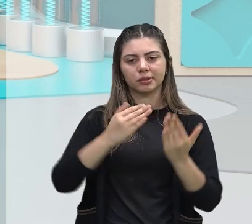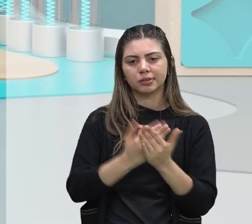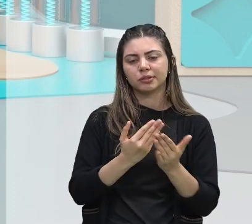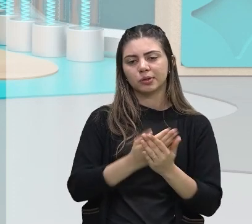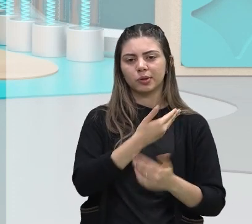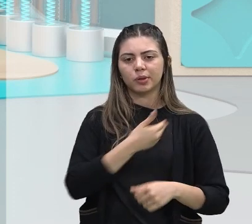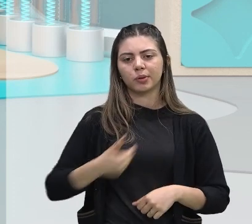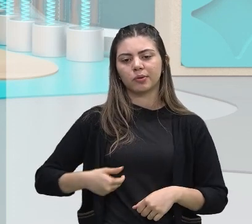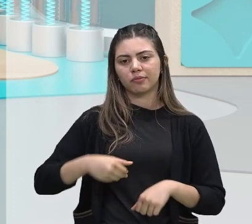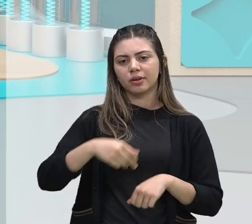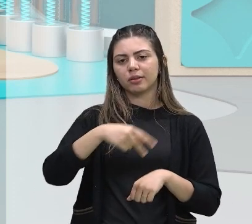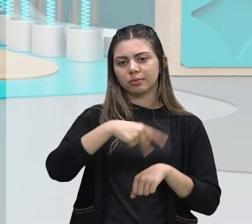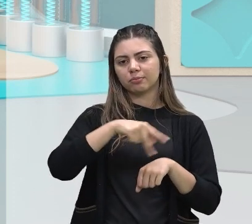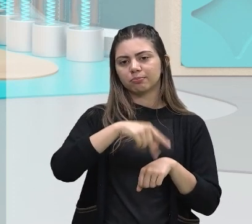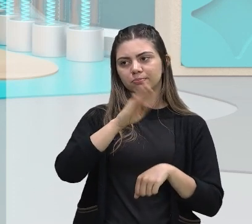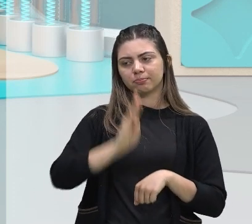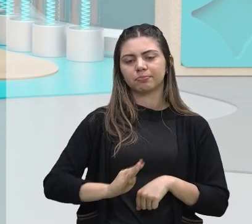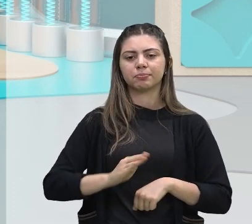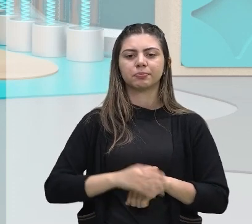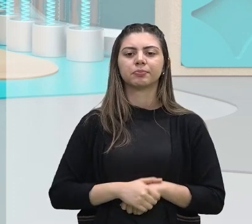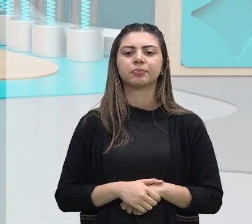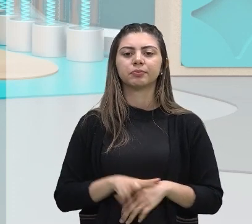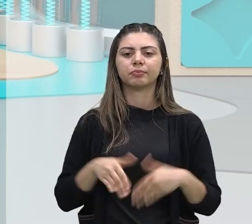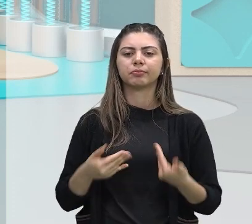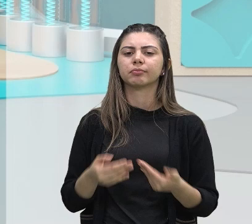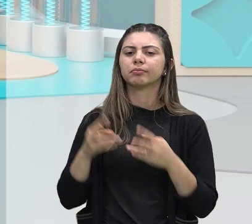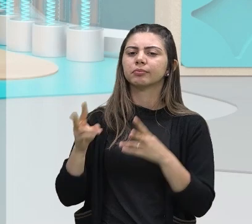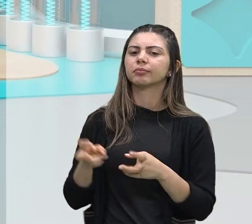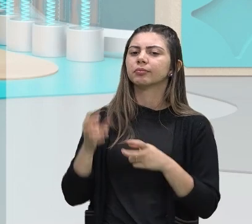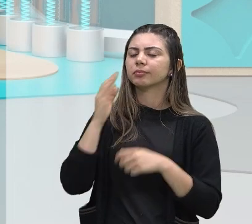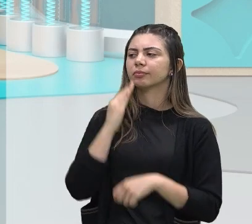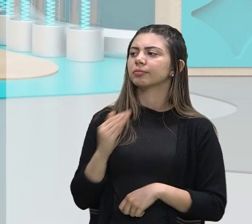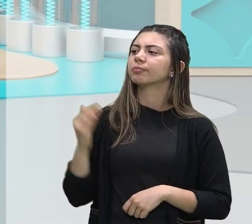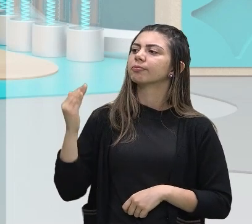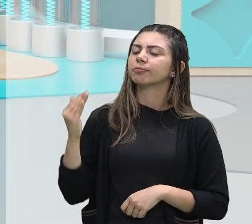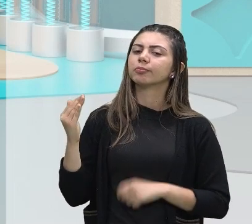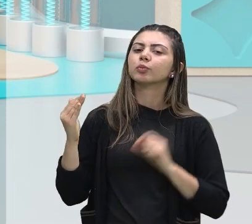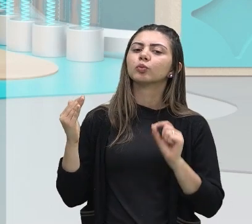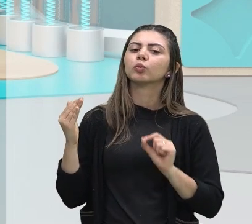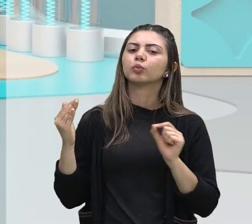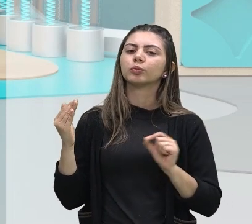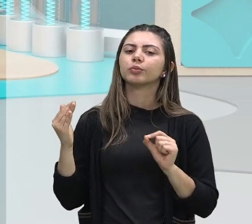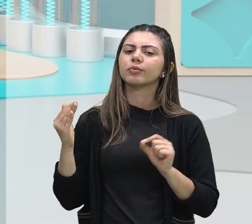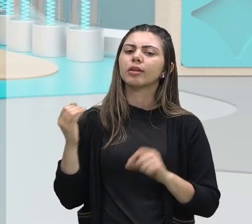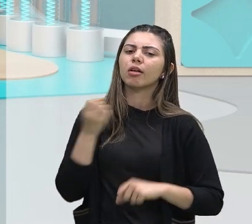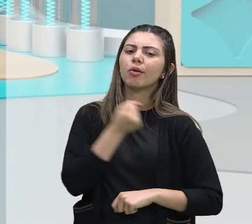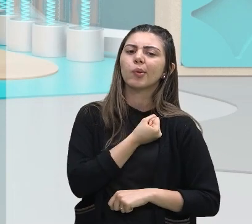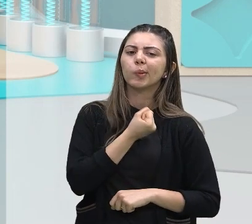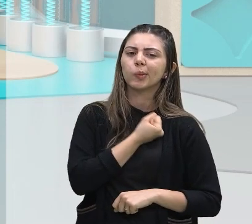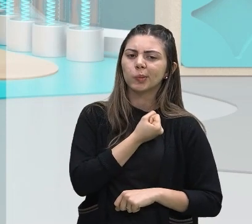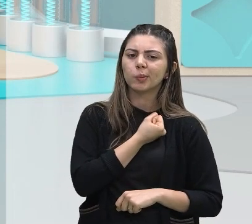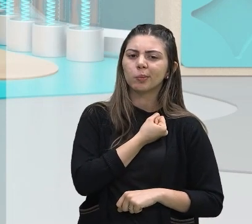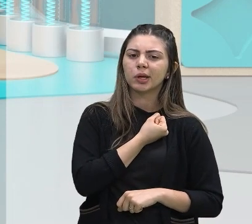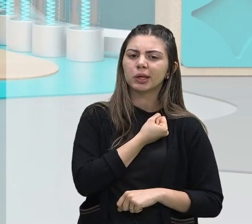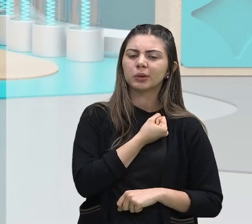do Brasil. Então, vamos observar aqui. Os números, eles estão, olha, desde a